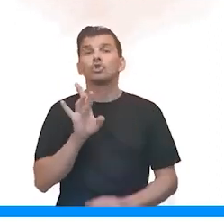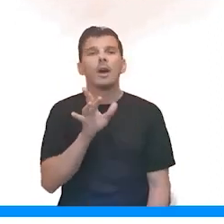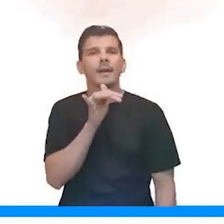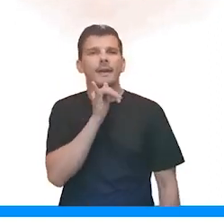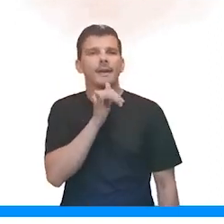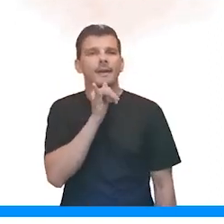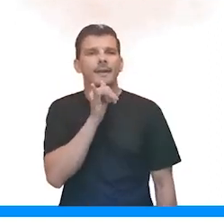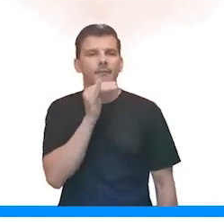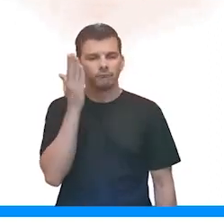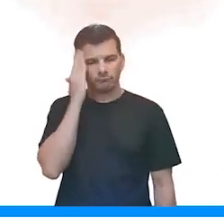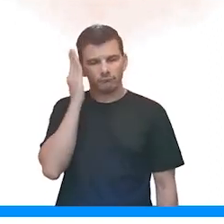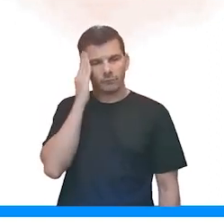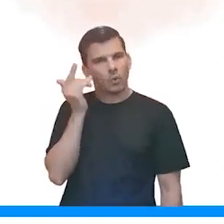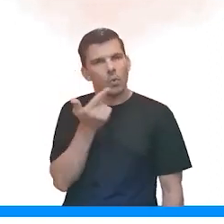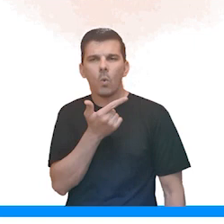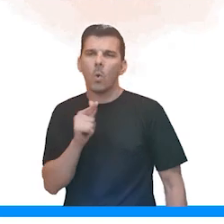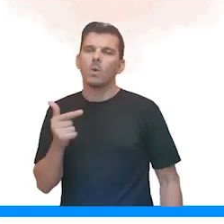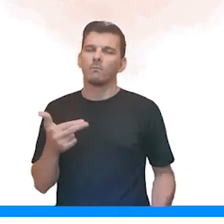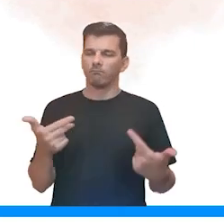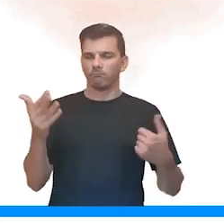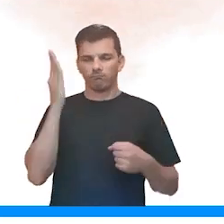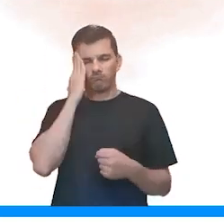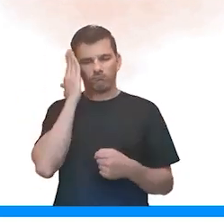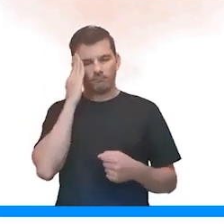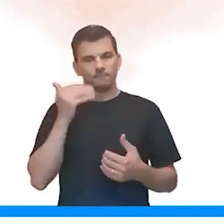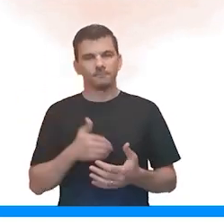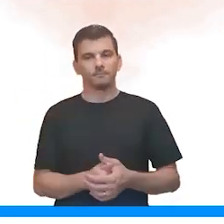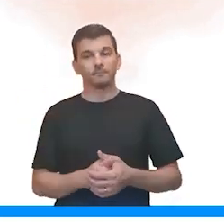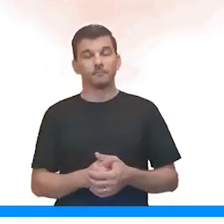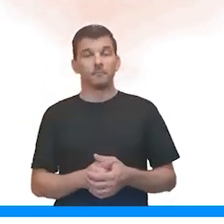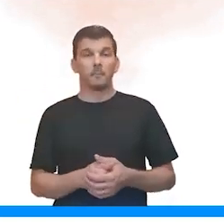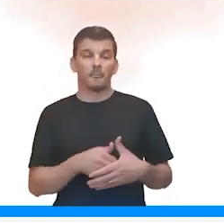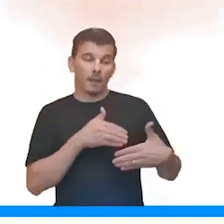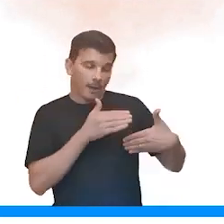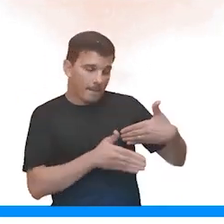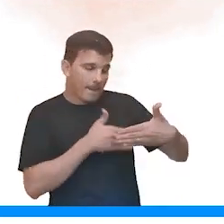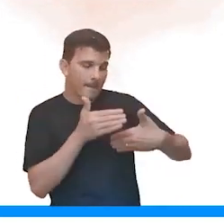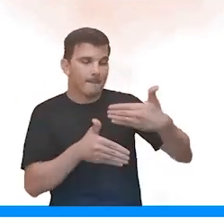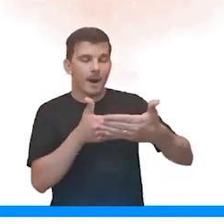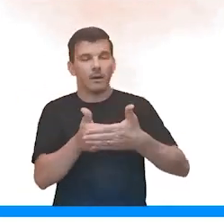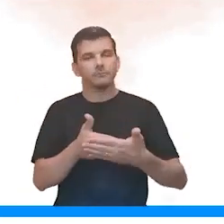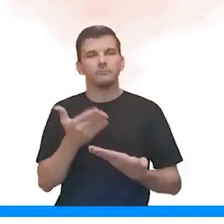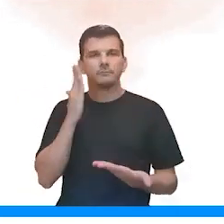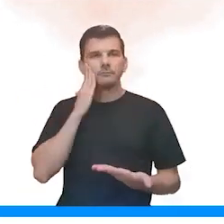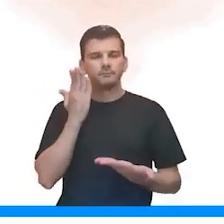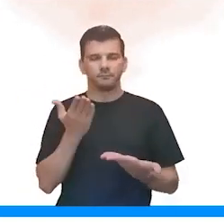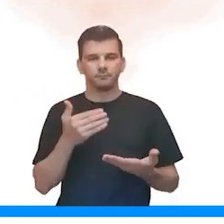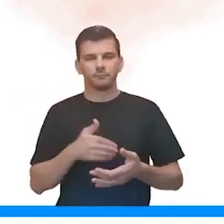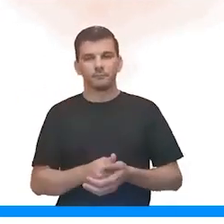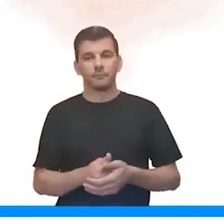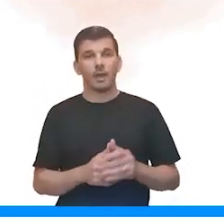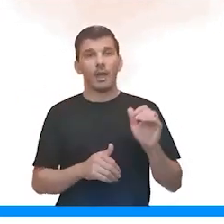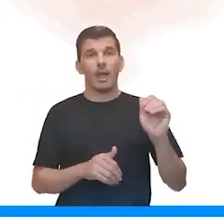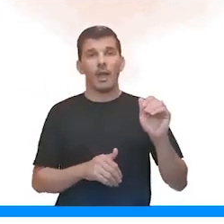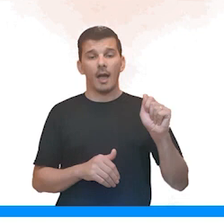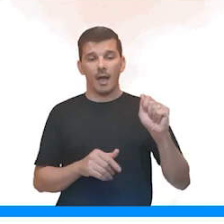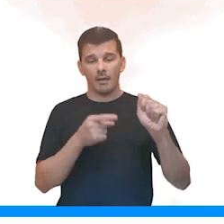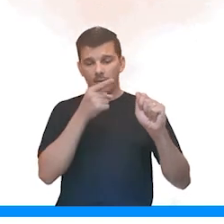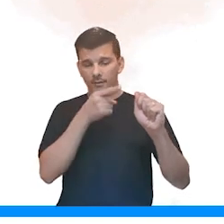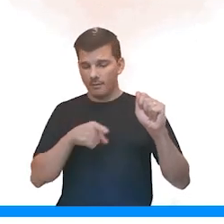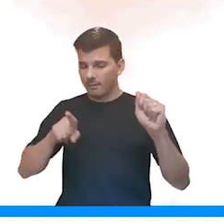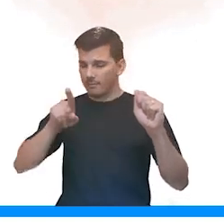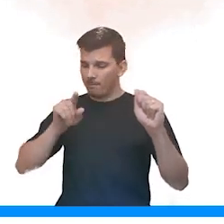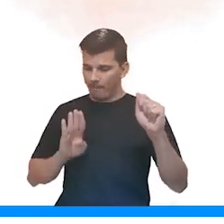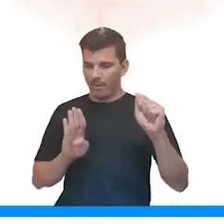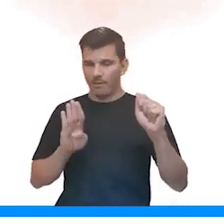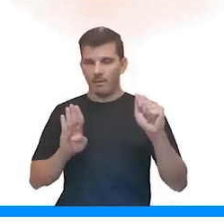área, tá? Mas é só um exemplo para vocês entenderem outras coisas, tá bom? Quais são as outras coisas? Os processos, olhem só. Vamos